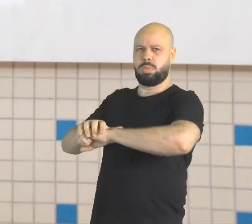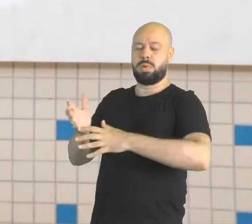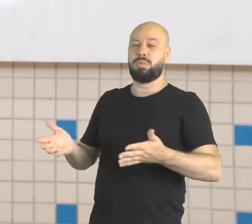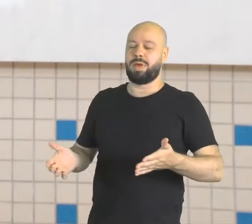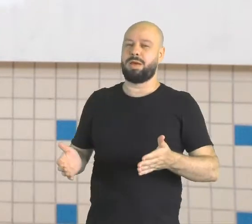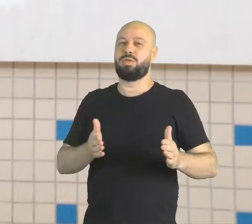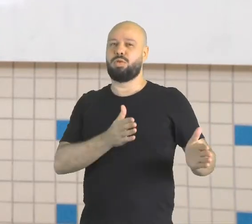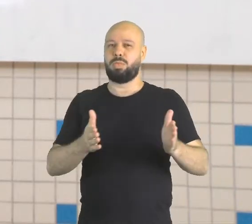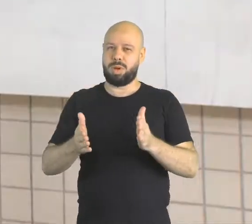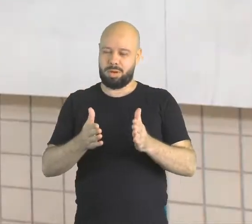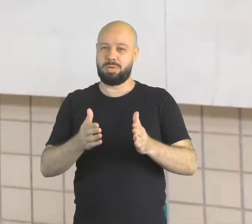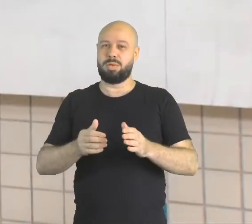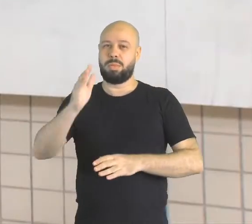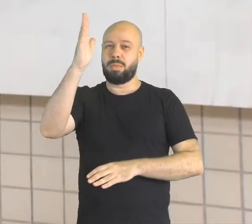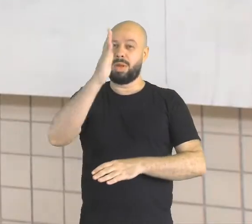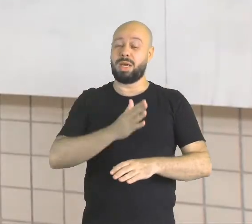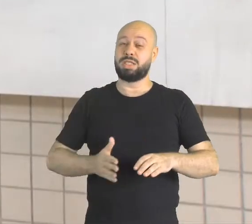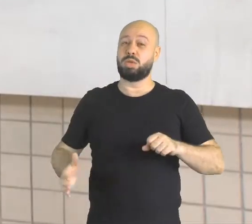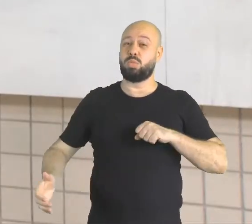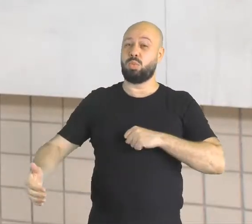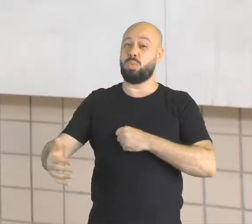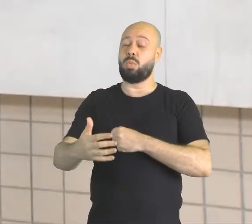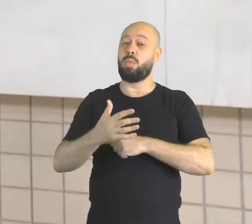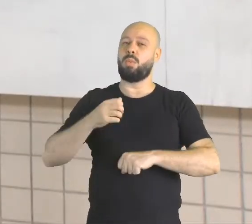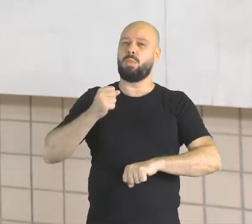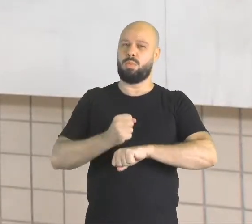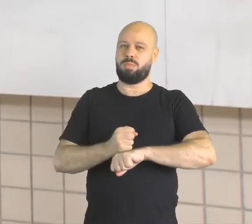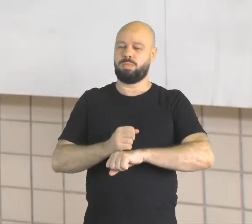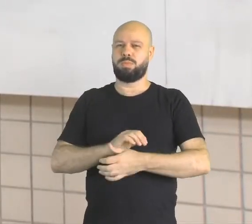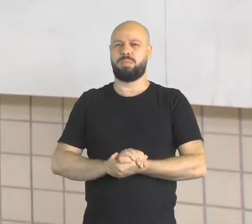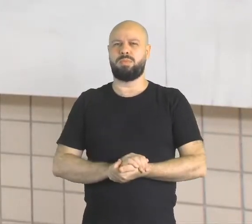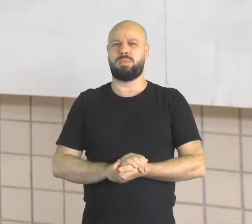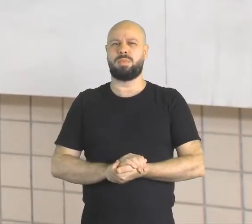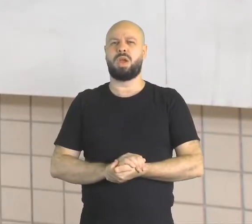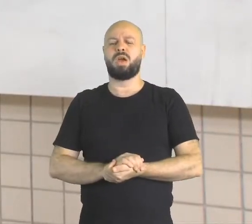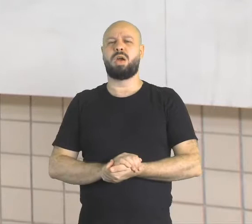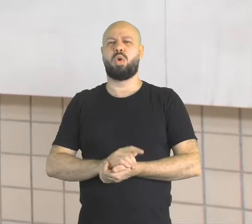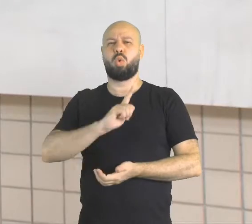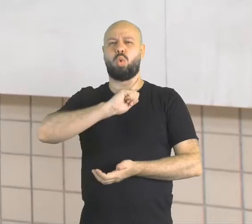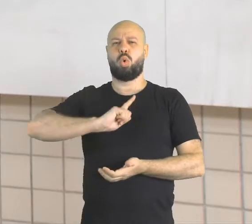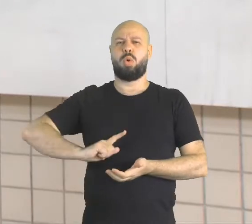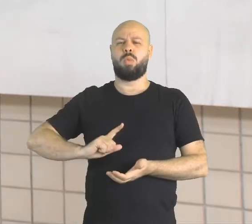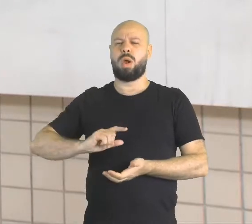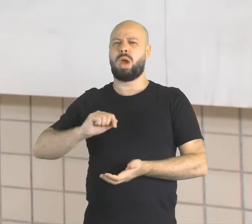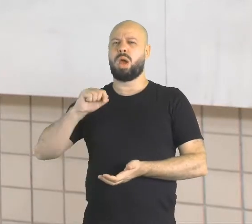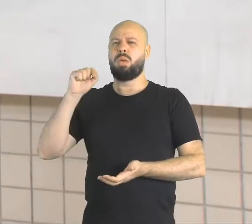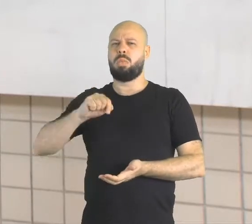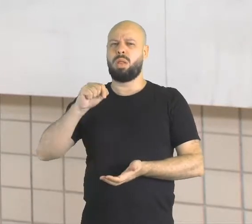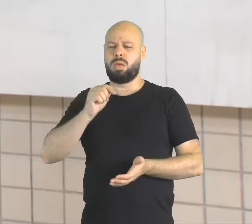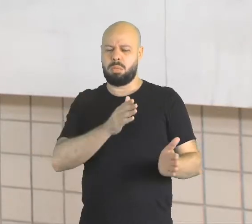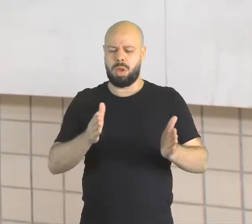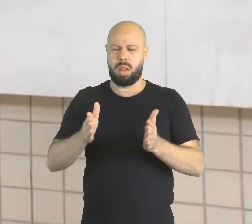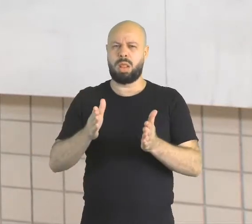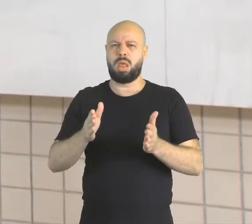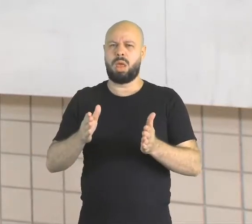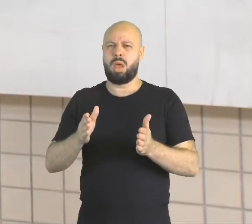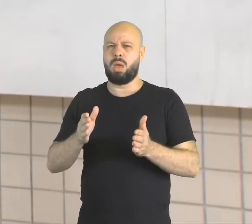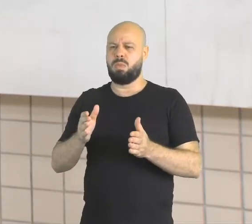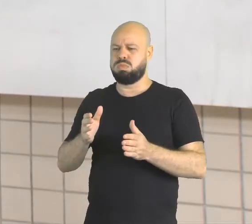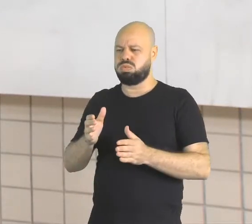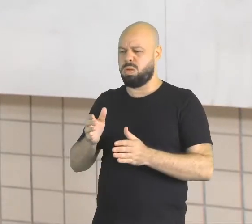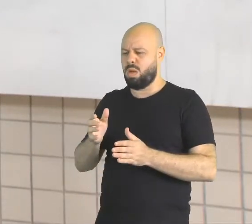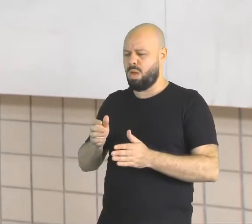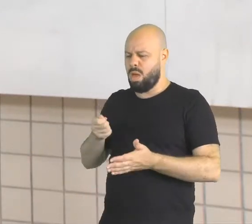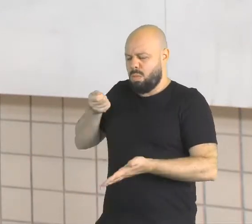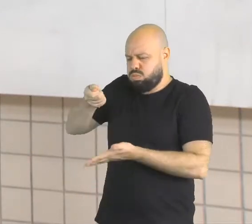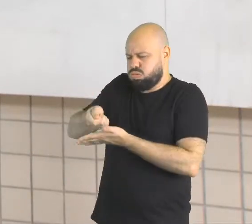colônia? Os governos nos tempos coloniais sempre tentaram subjugar e inferiorizar